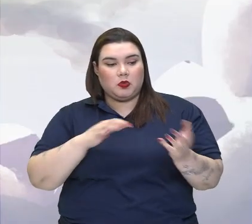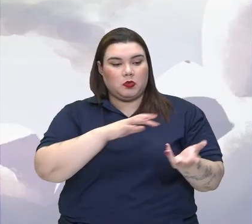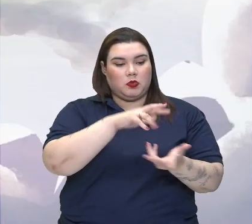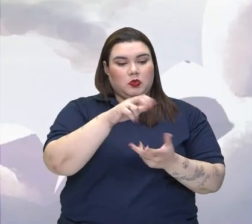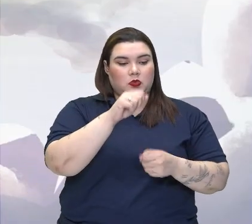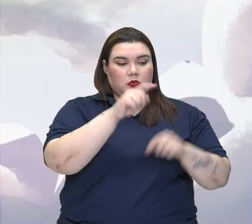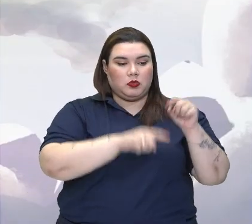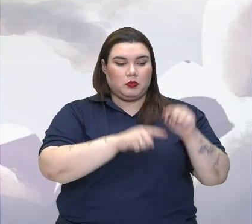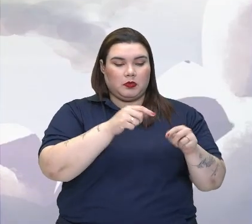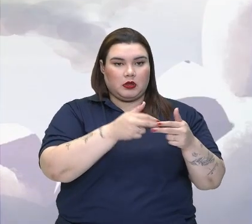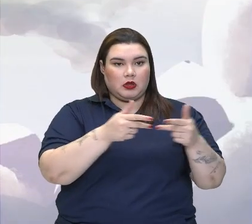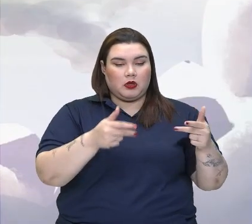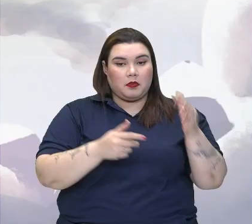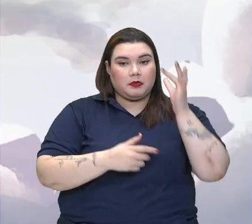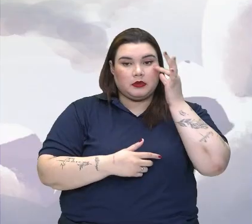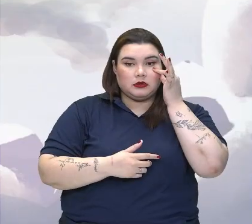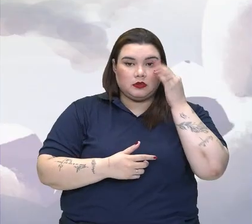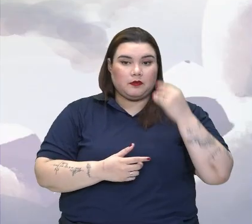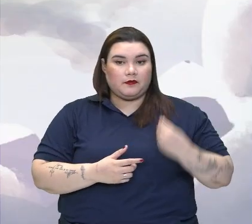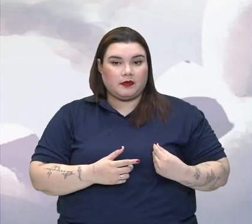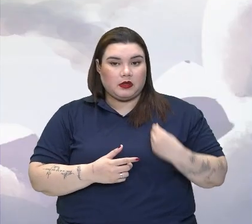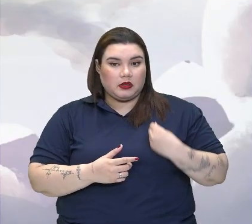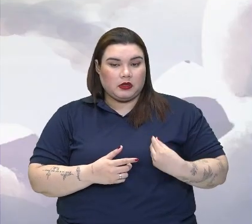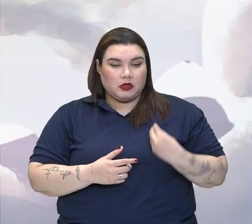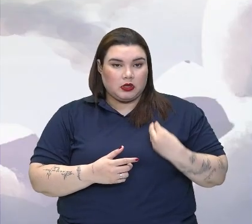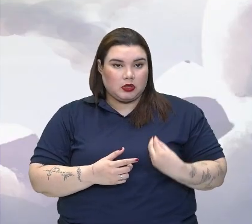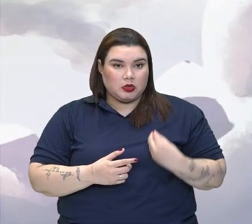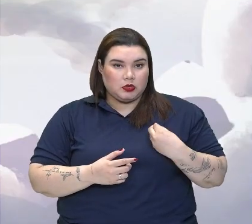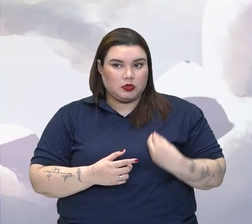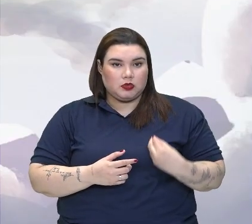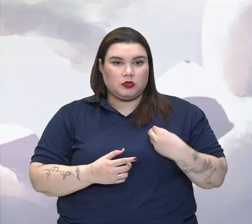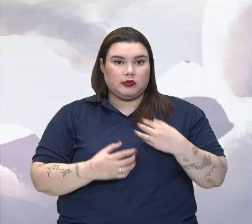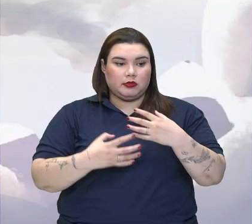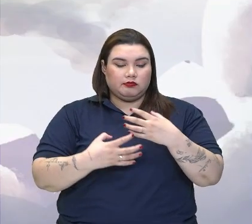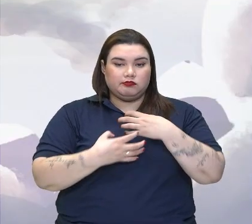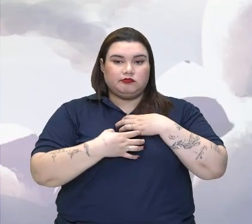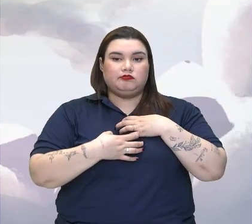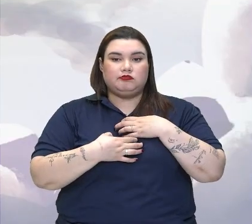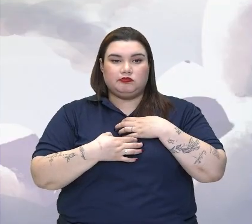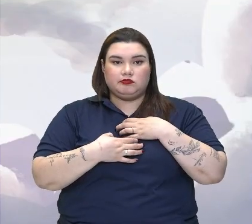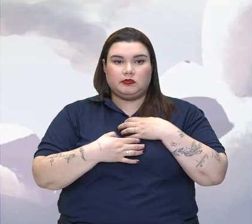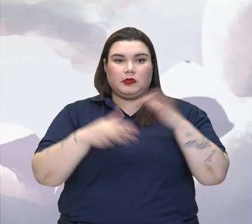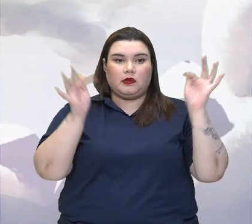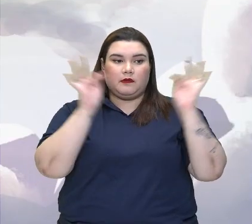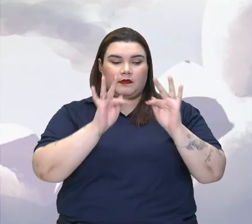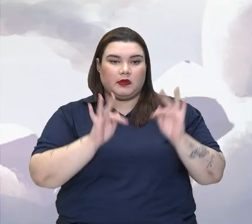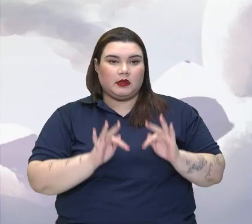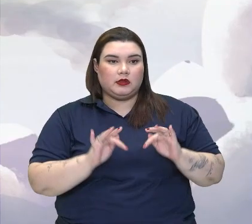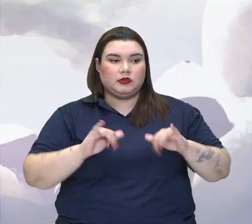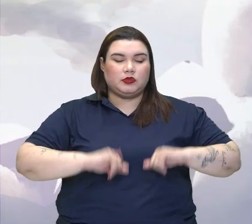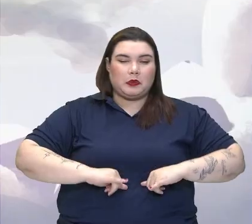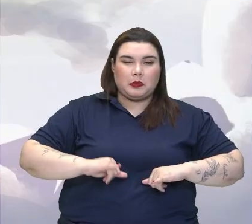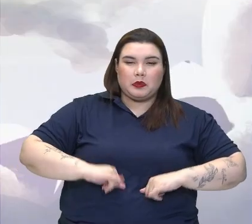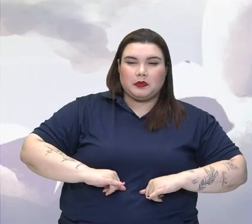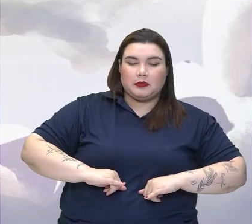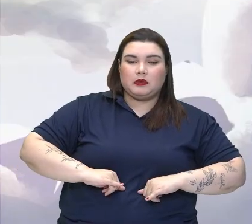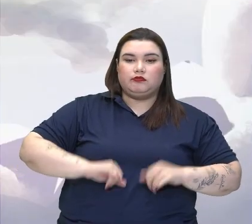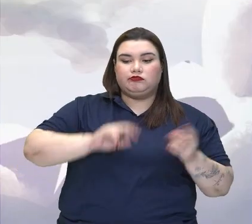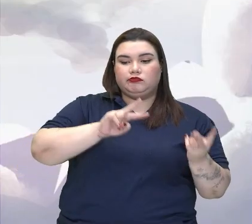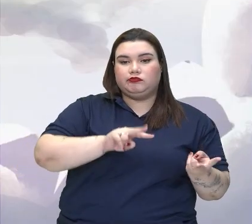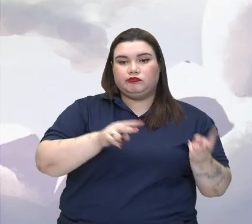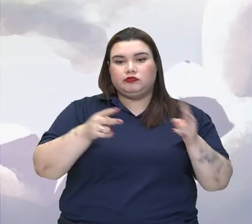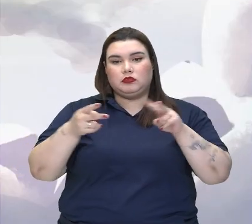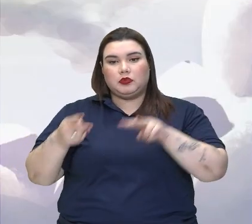material, esse mundo sensível, esse mundo aqui que tem alegrias e sofrimentos, para o